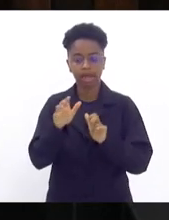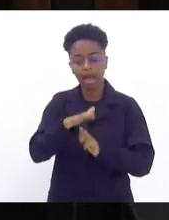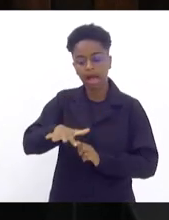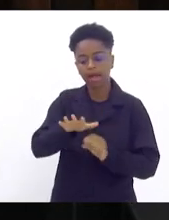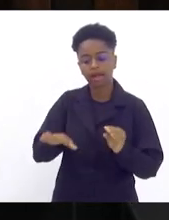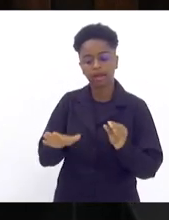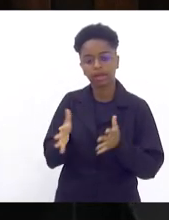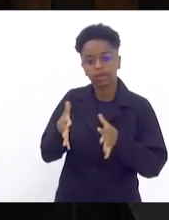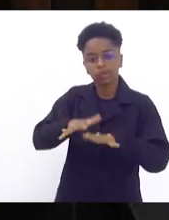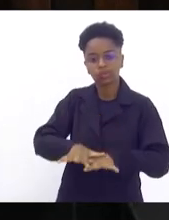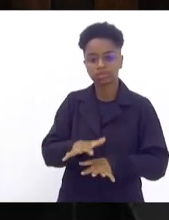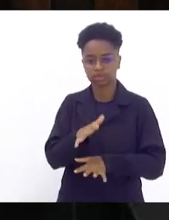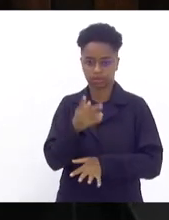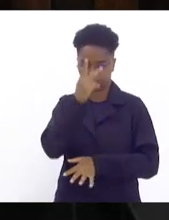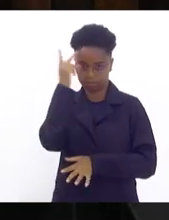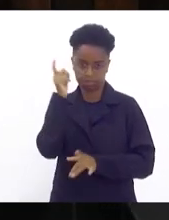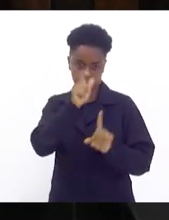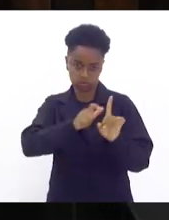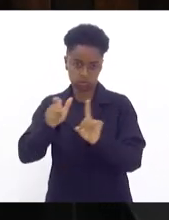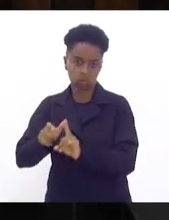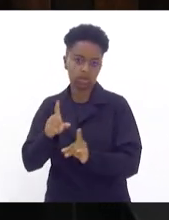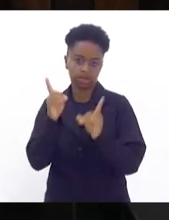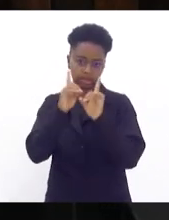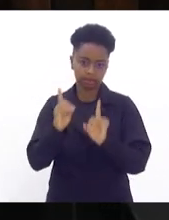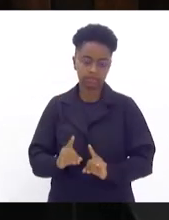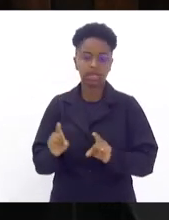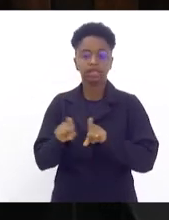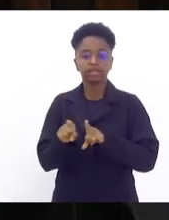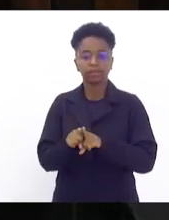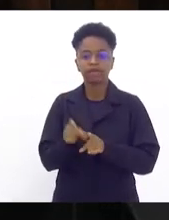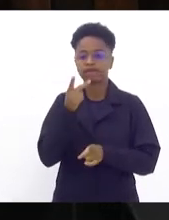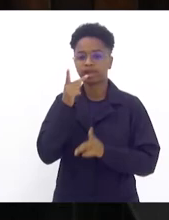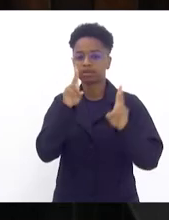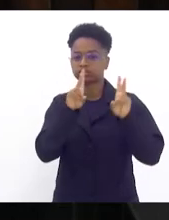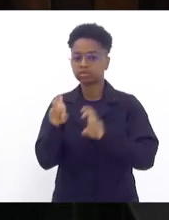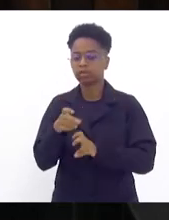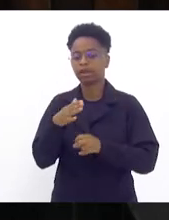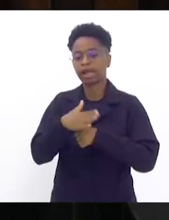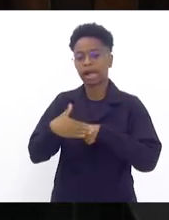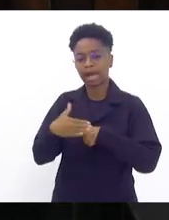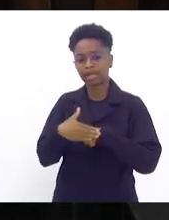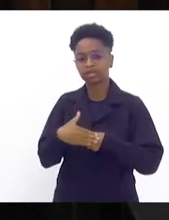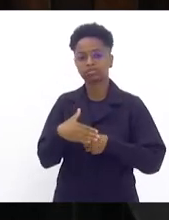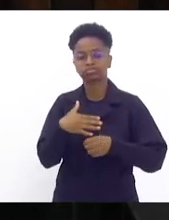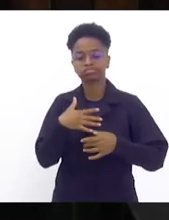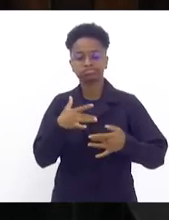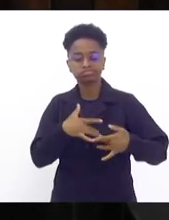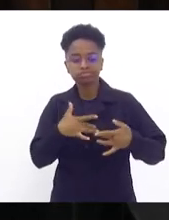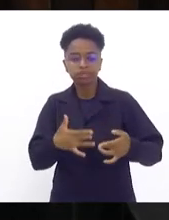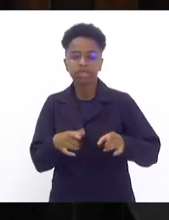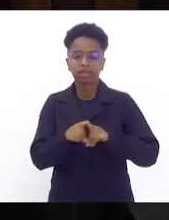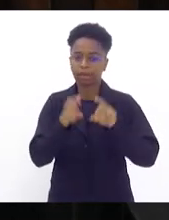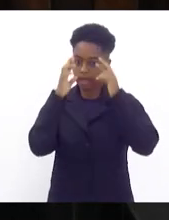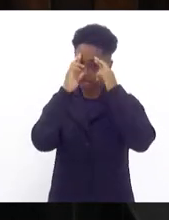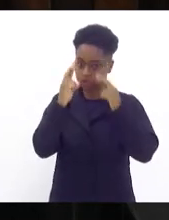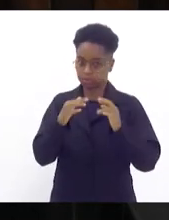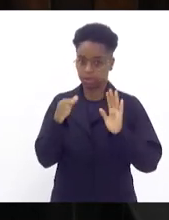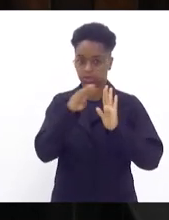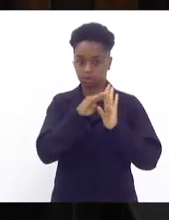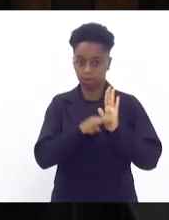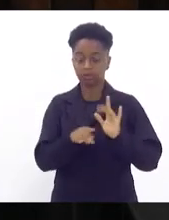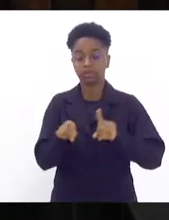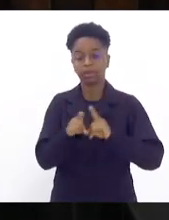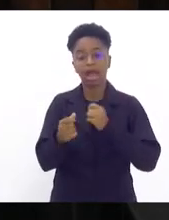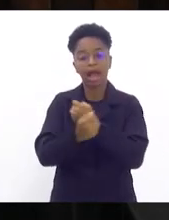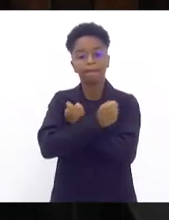dessas pessoas. E dizer aqui do nosso carinho, a nossa satisfação e o nosso respeito pela pauta e dar um